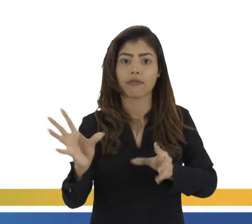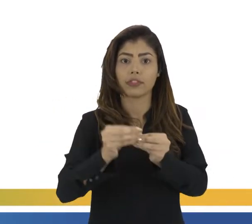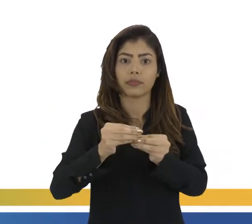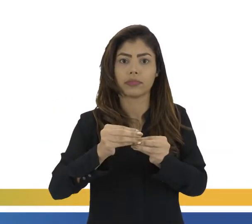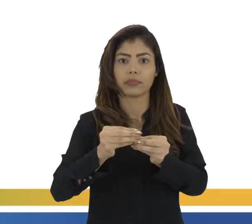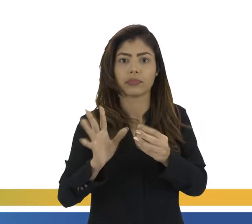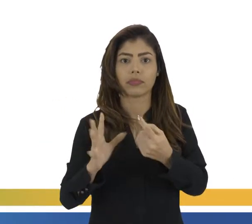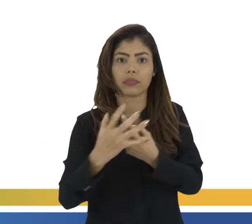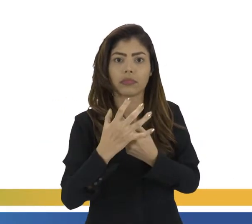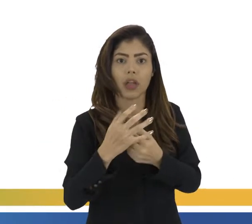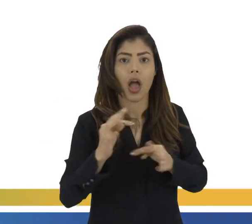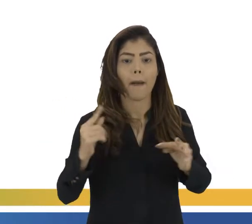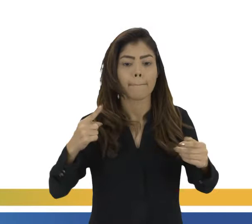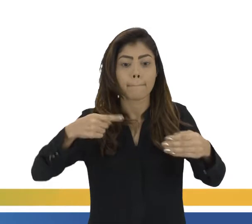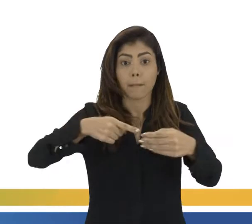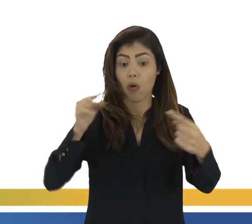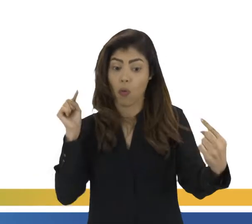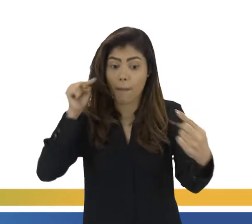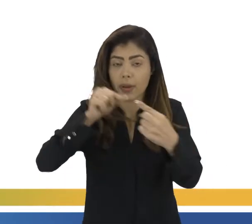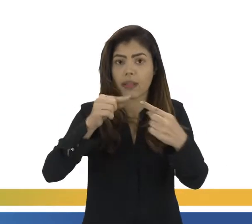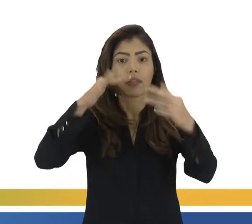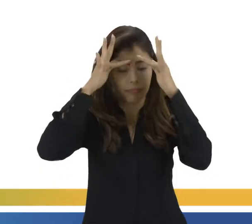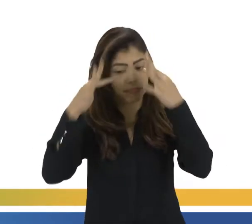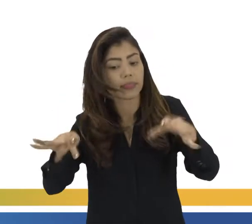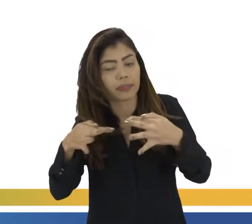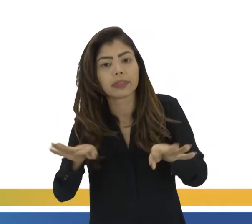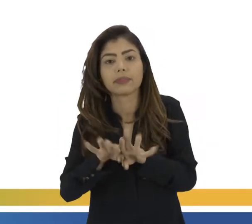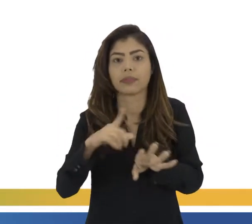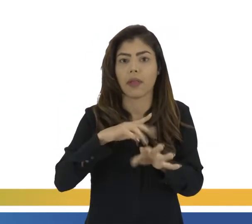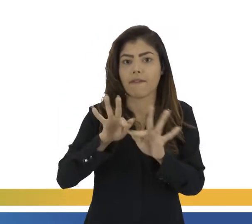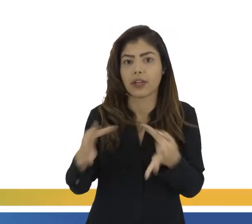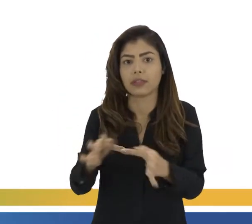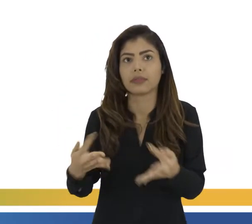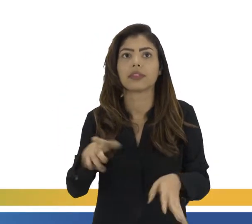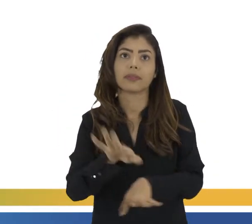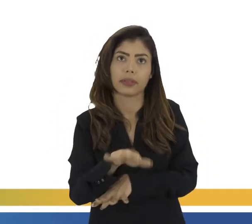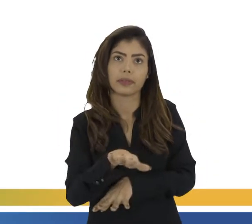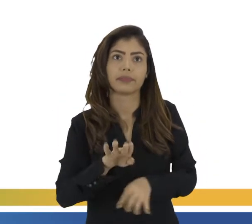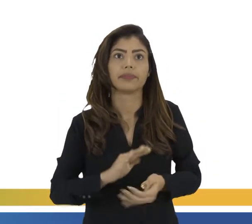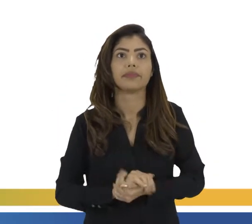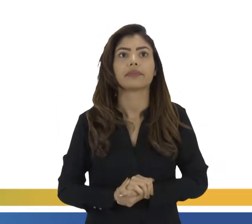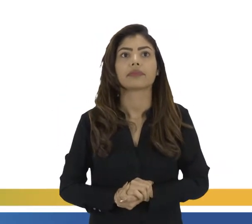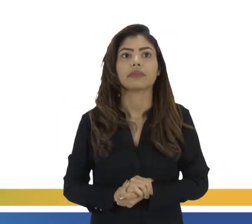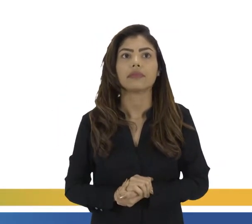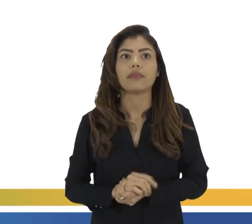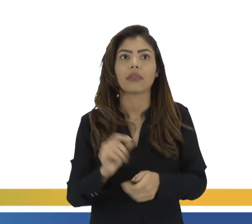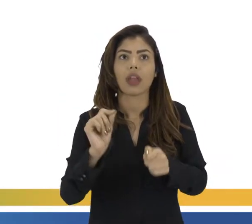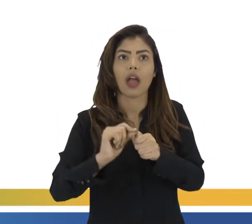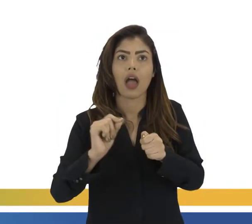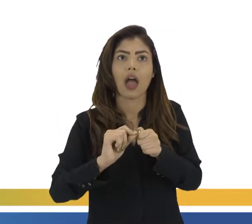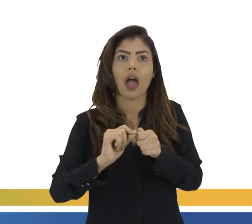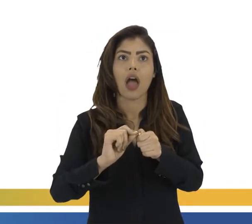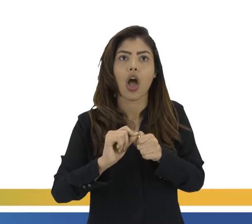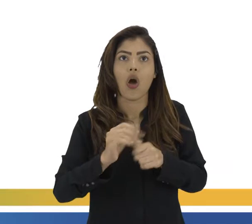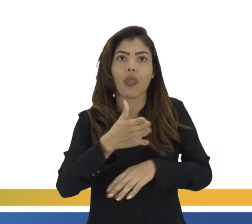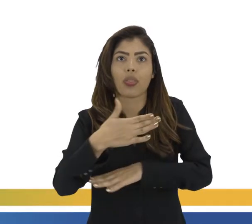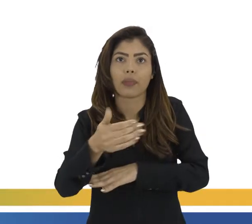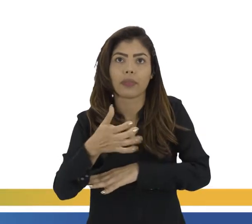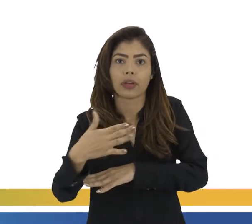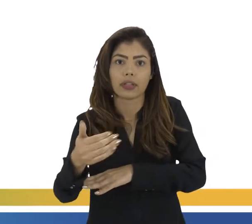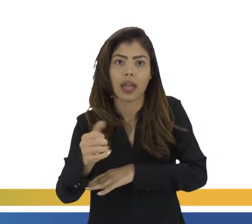fechada, completa e simples, certo? Reprodução. A reprodução dos peixes, ela